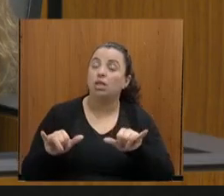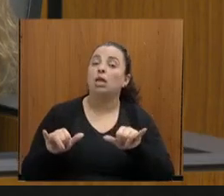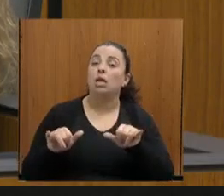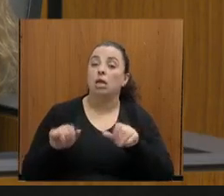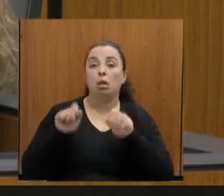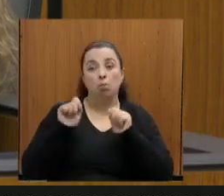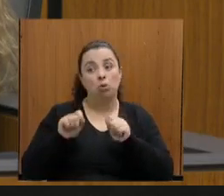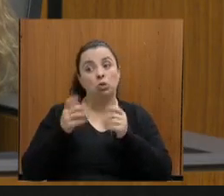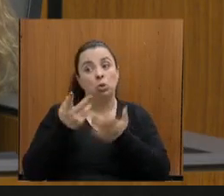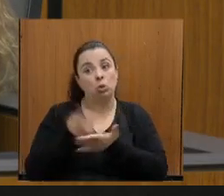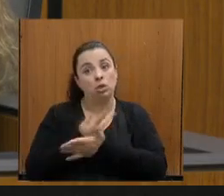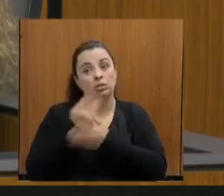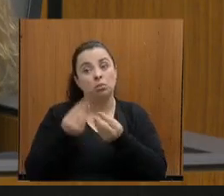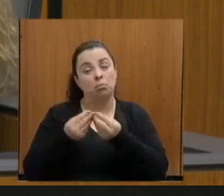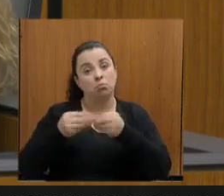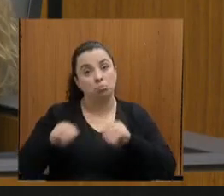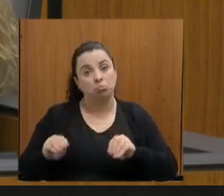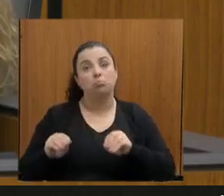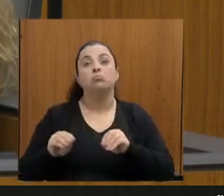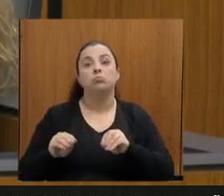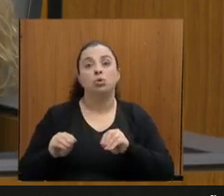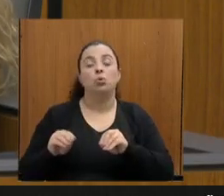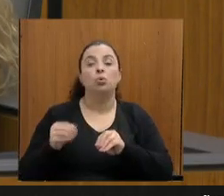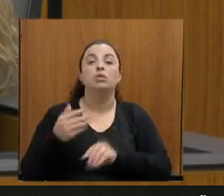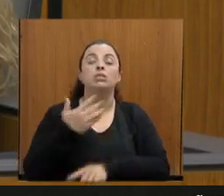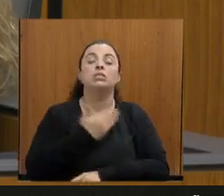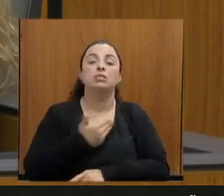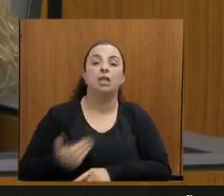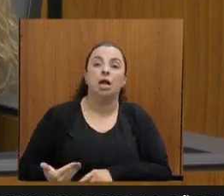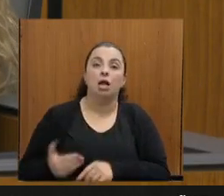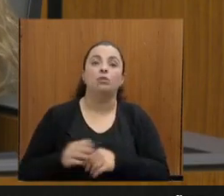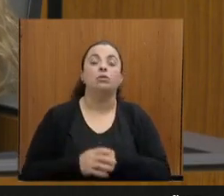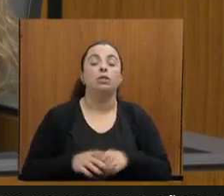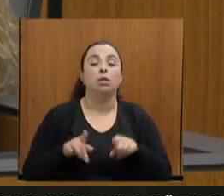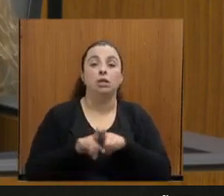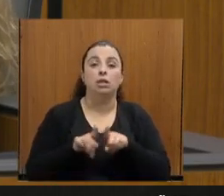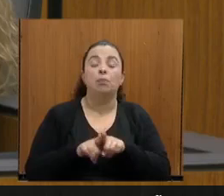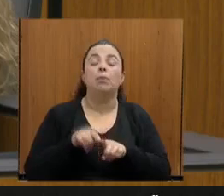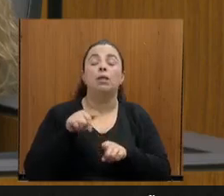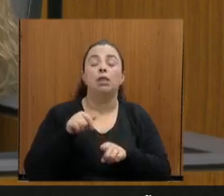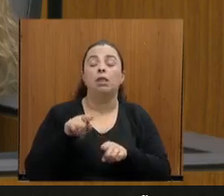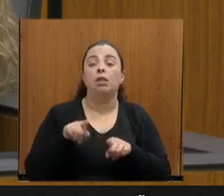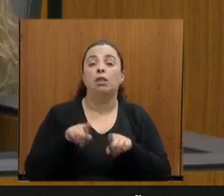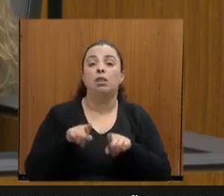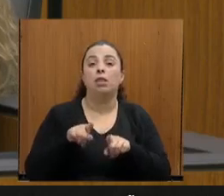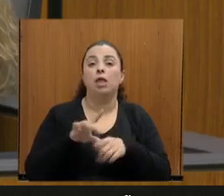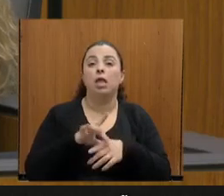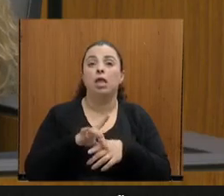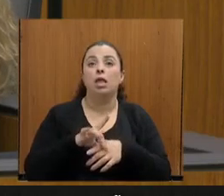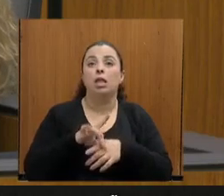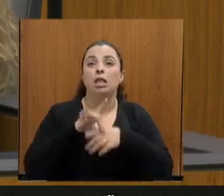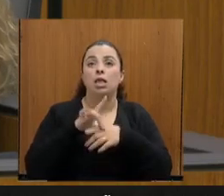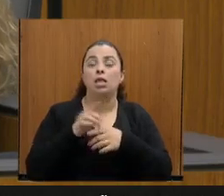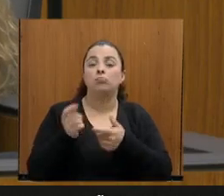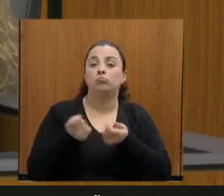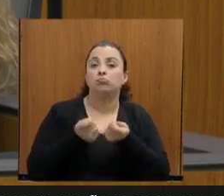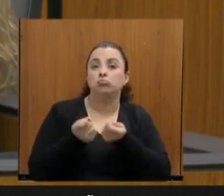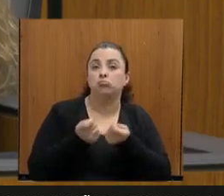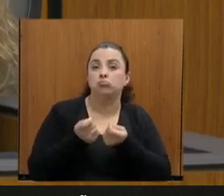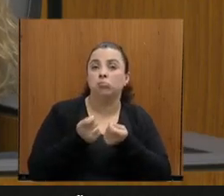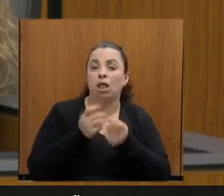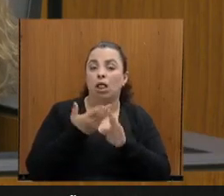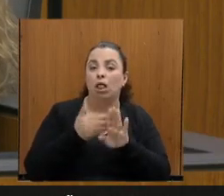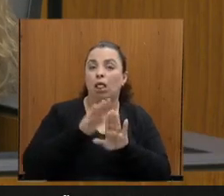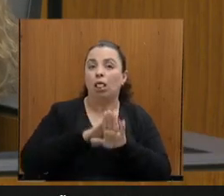prejudicar o erário Estadual apuração inclusive de condutas ilícitas de filiados doadores de campanha